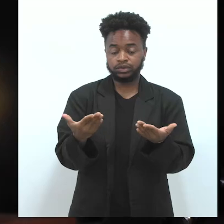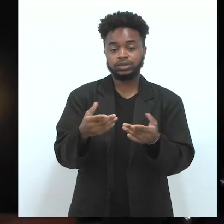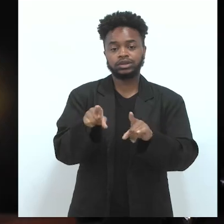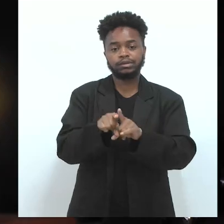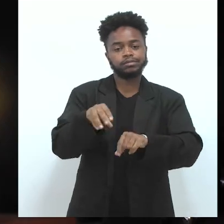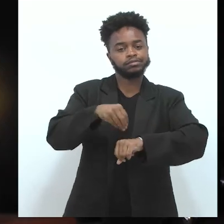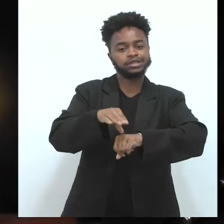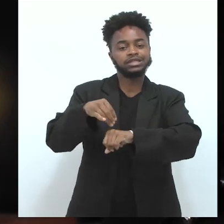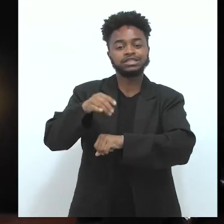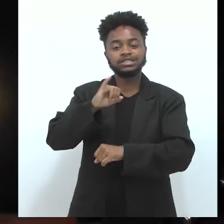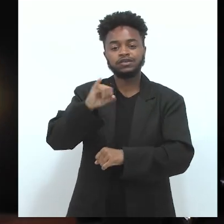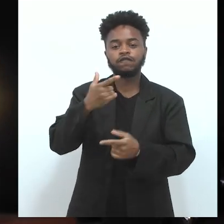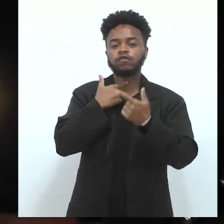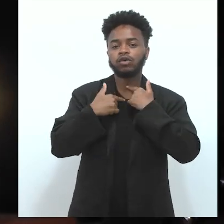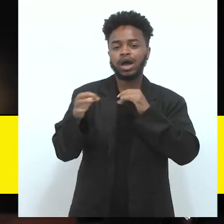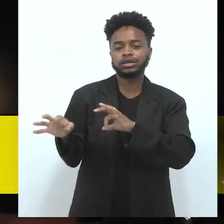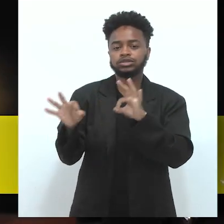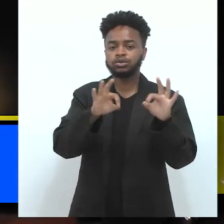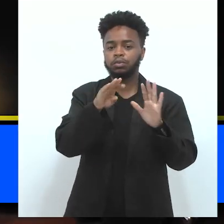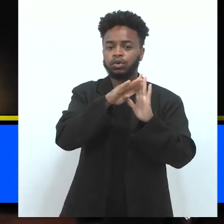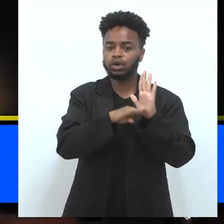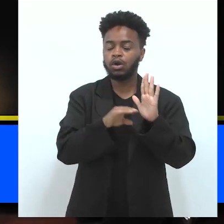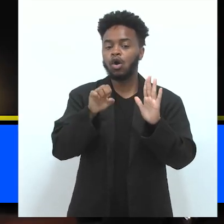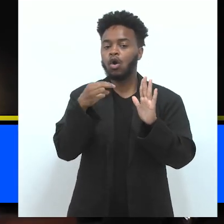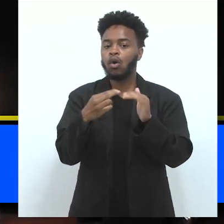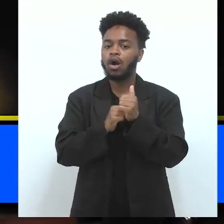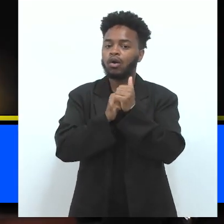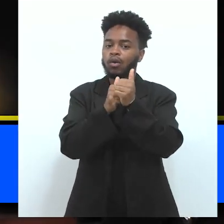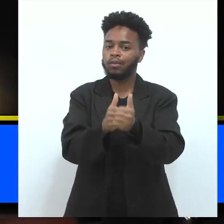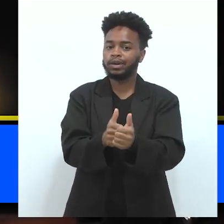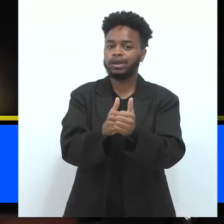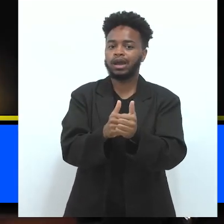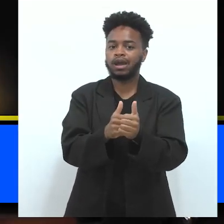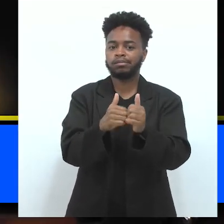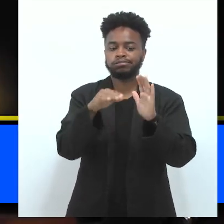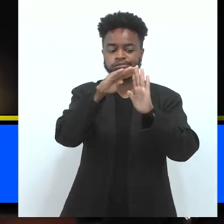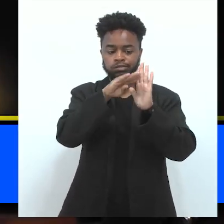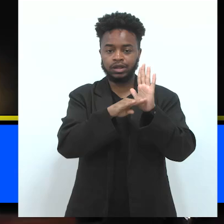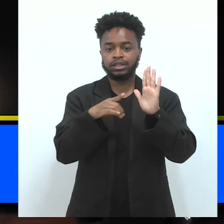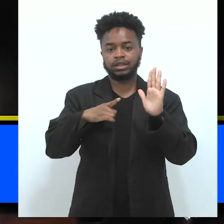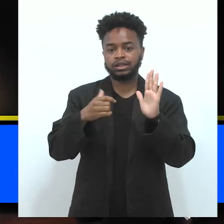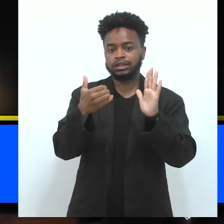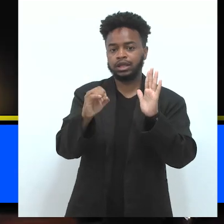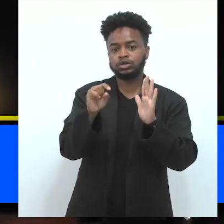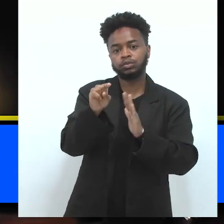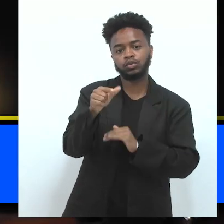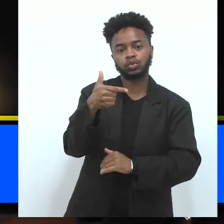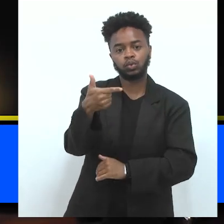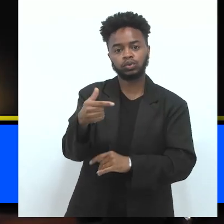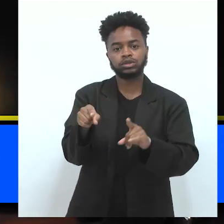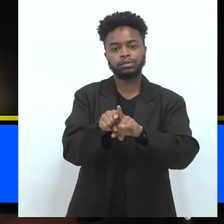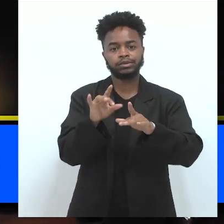hoje. Lembrando que se você quiser rever este programa ou acompanhar a nossa programação, estamos no canal digital